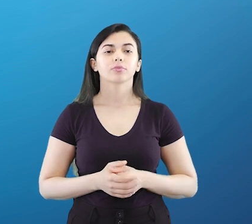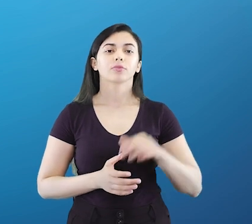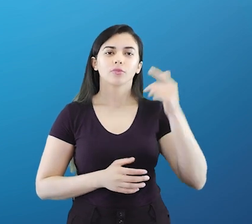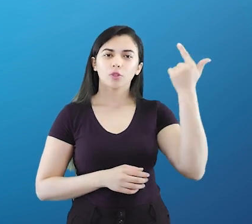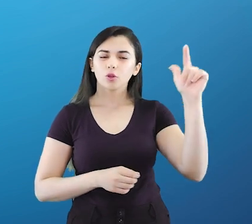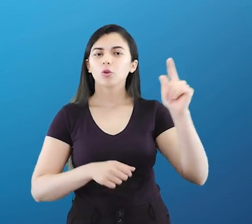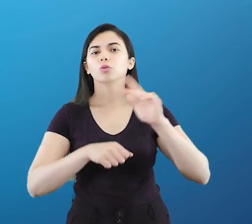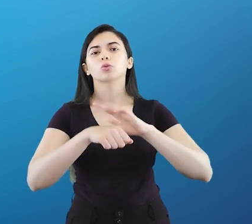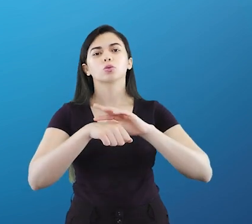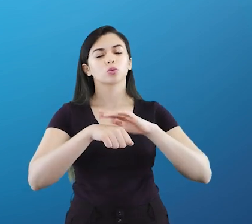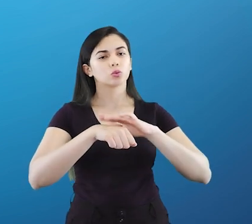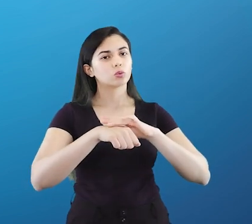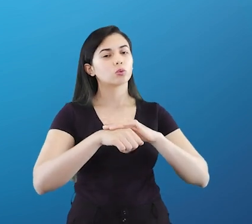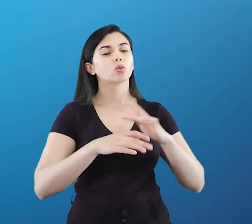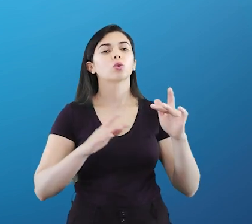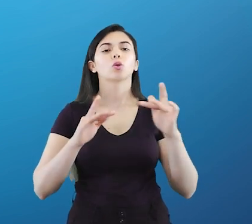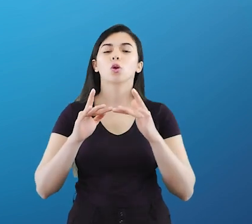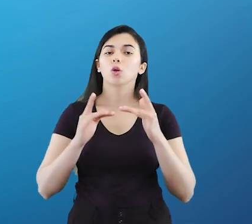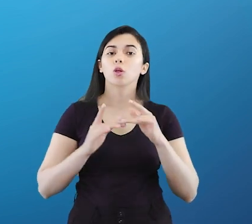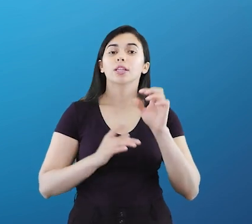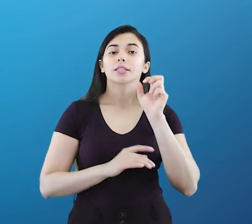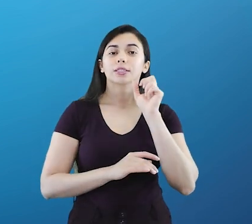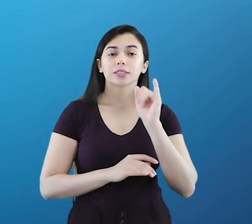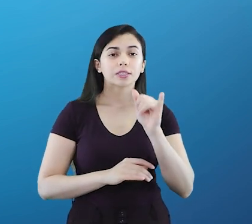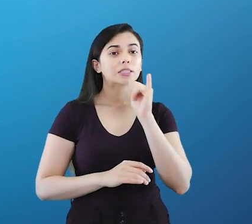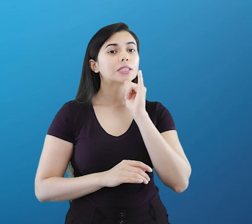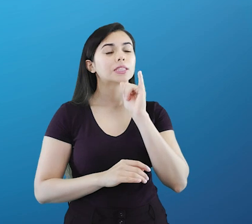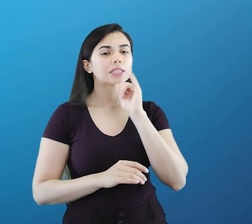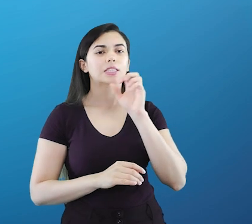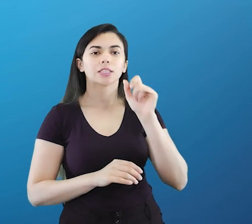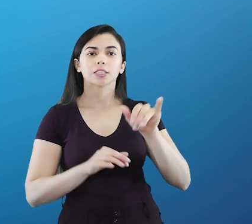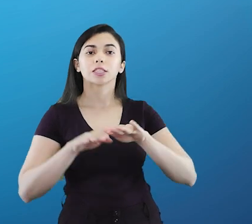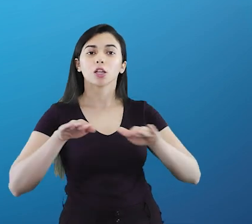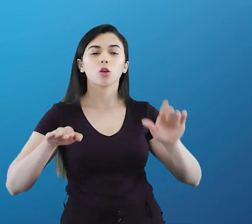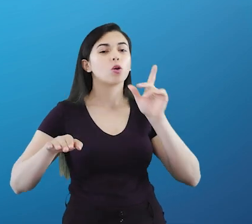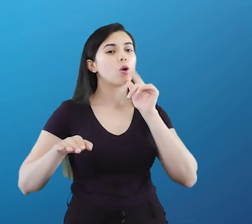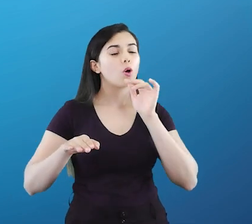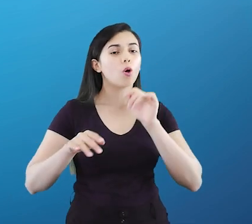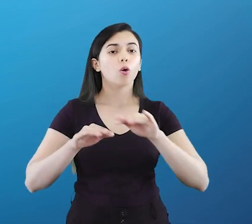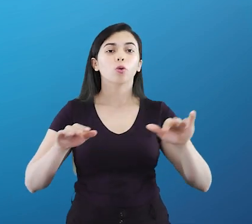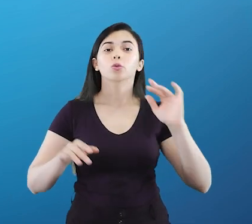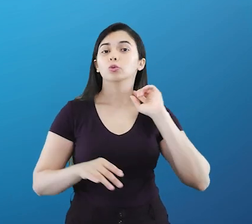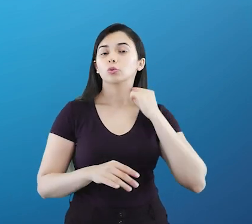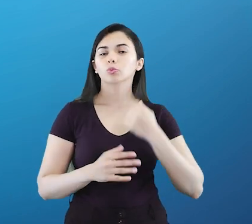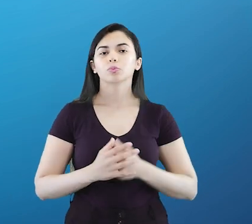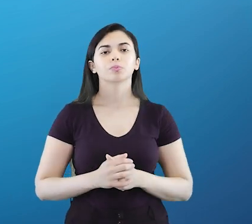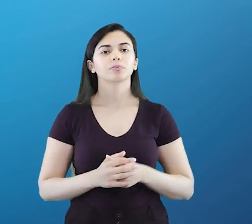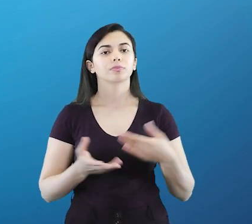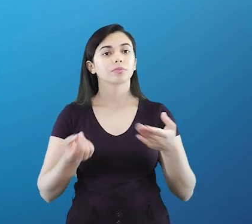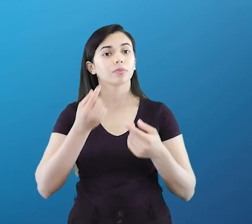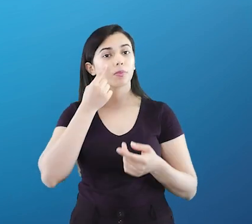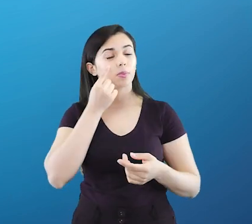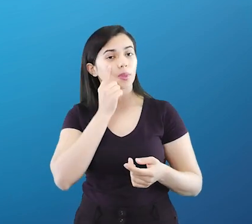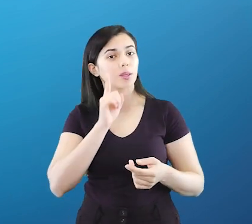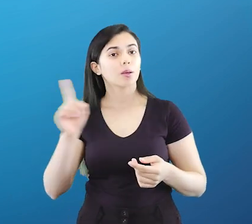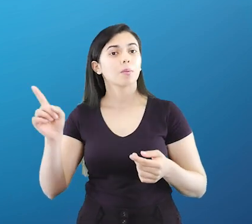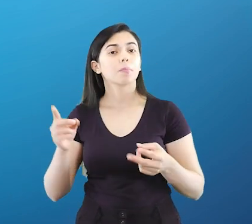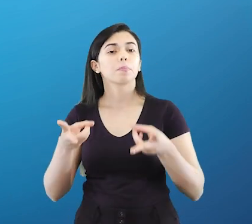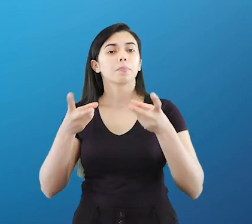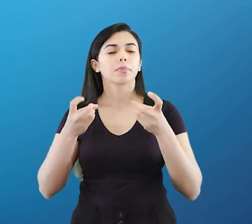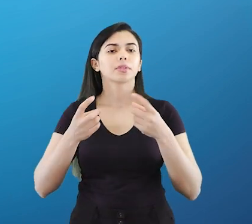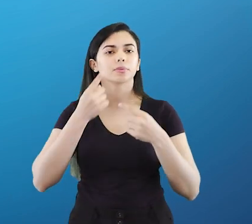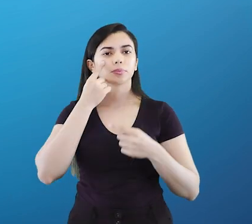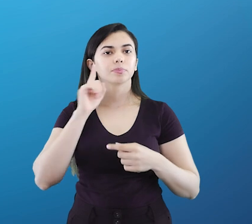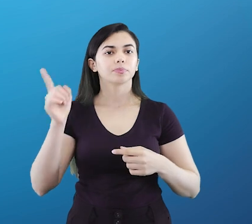Mais uma doença relacionada ao contato direto aqui com o solo contaminado. Observem aqui a imagem, como nós temos o ciclo